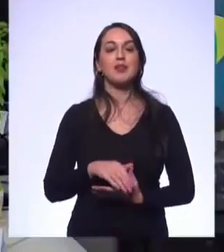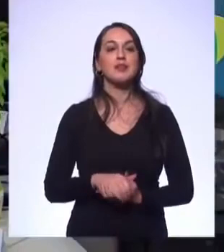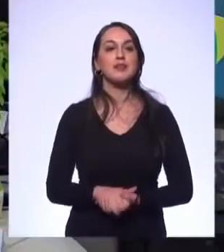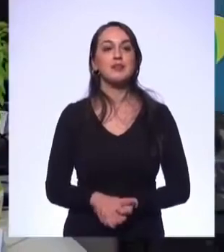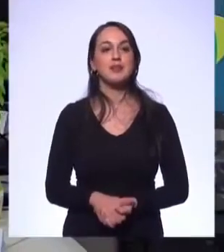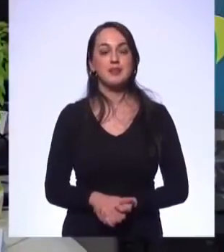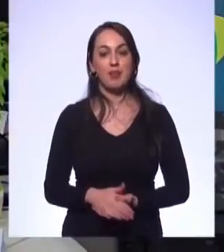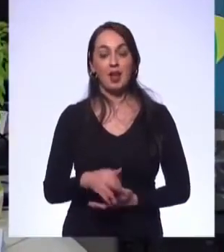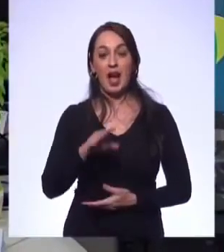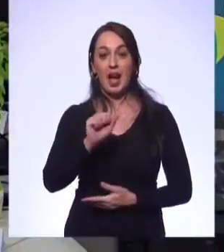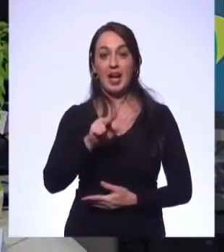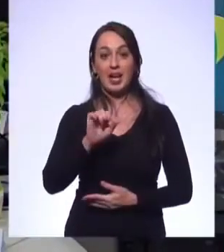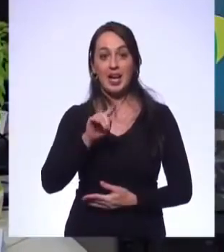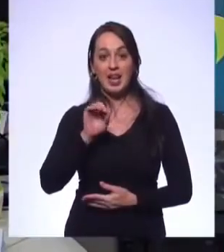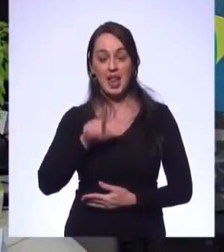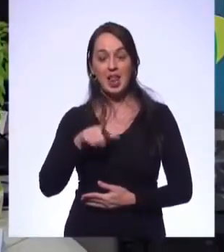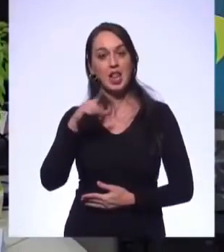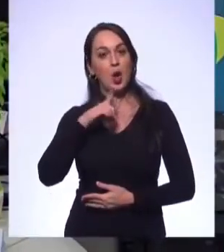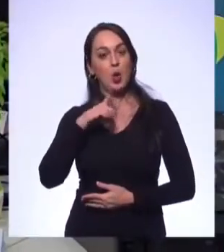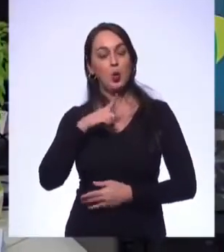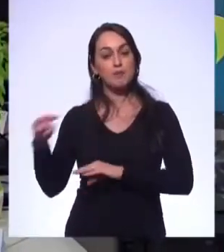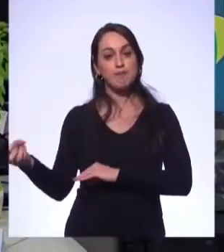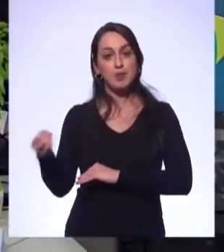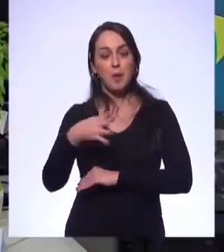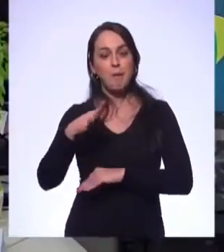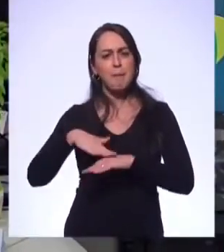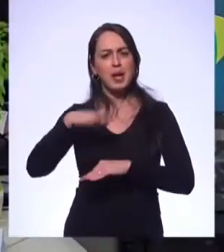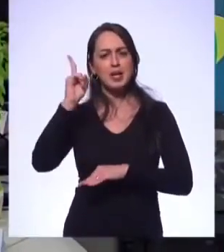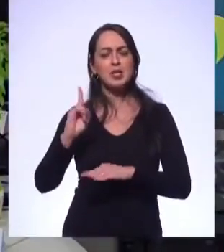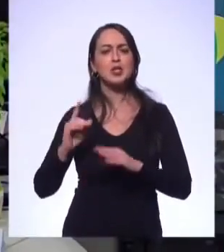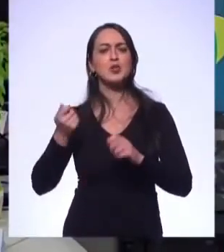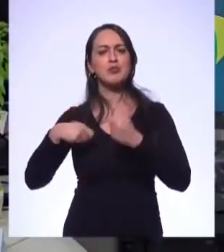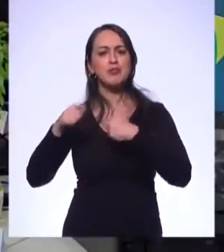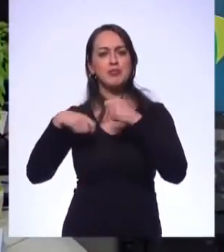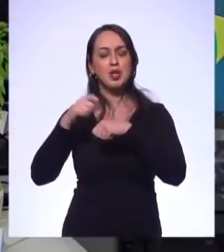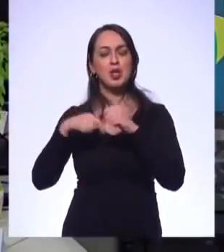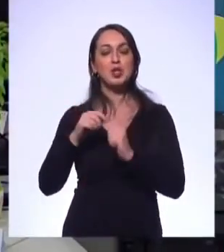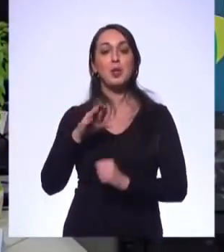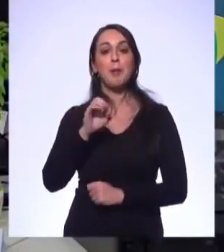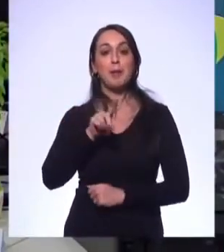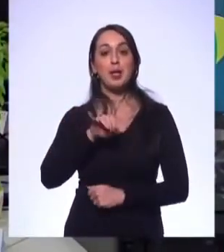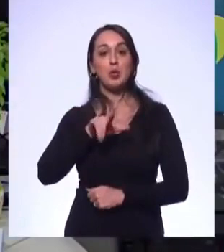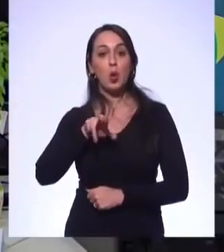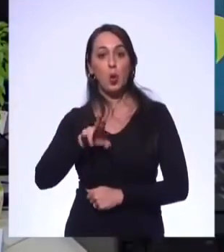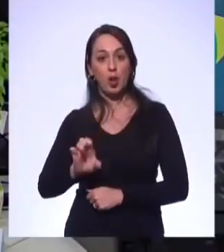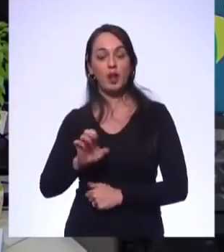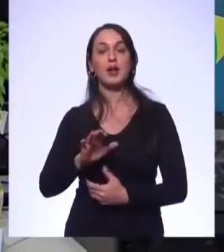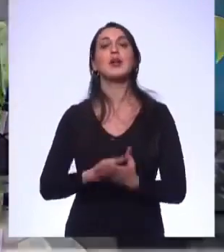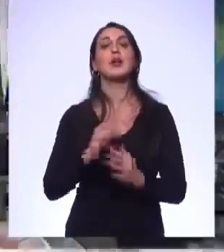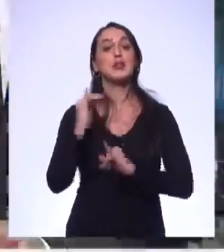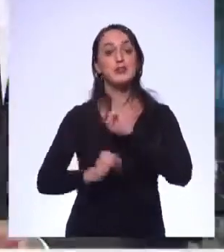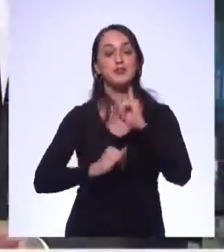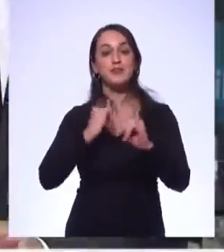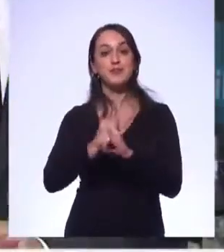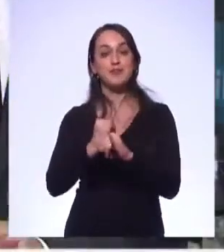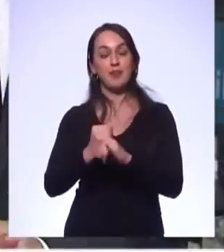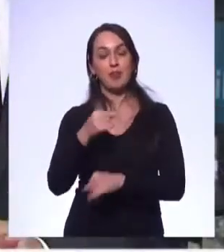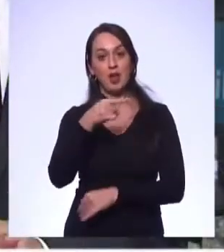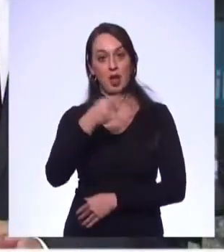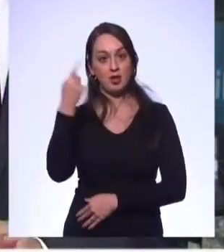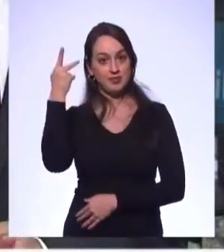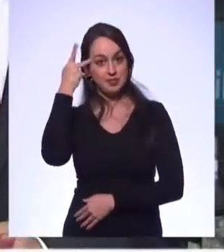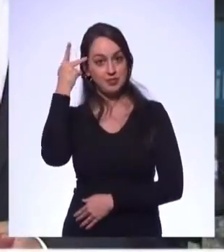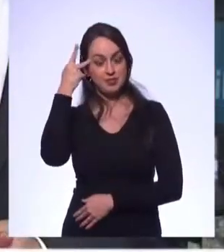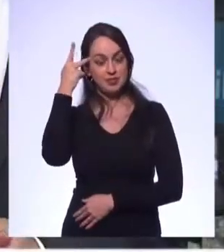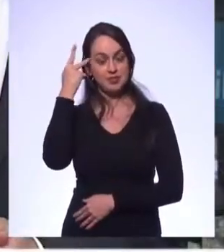sistema de atendimento online. É mais uma prestação de serviço ao consumidor brasileiro. Então vamos até São Paulo. Ricardo Ferraz tem